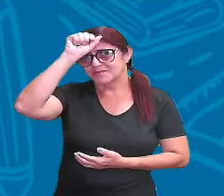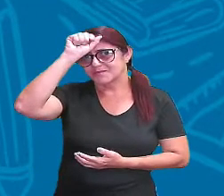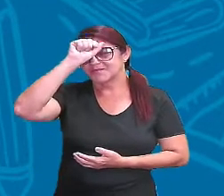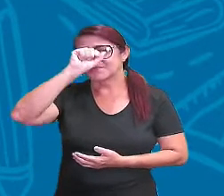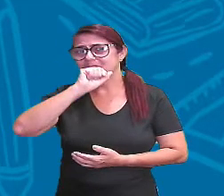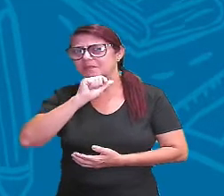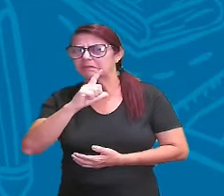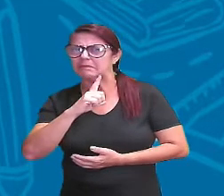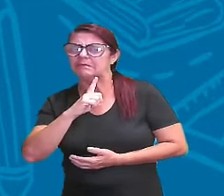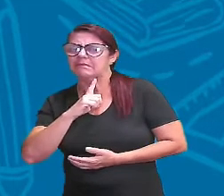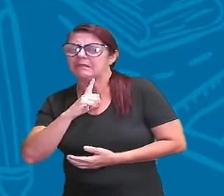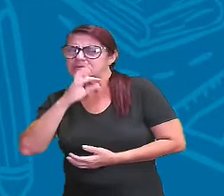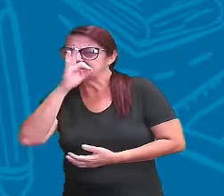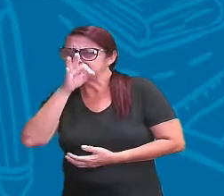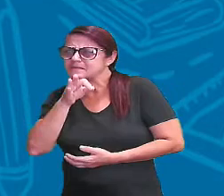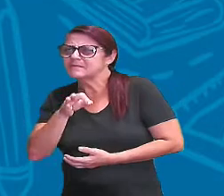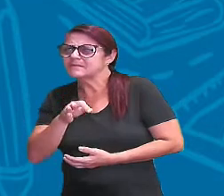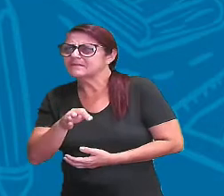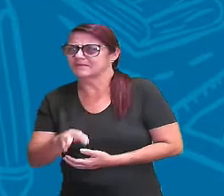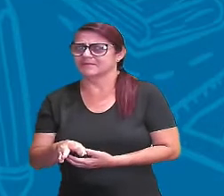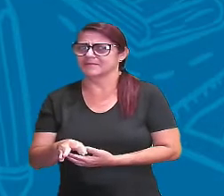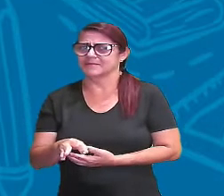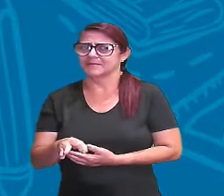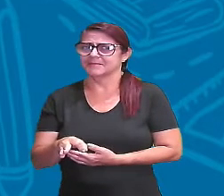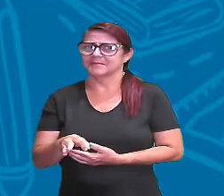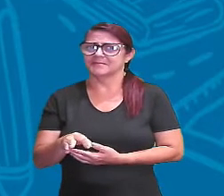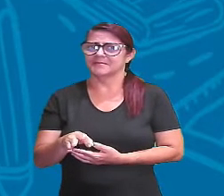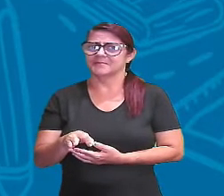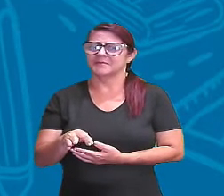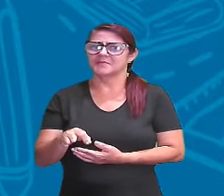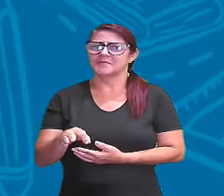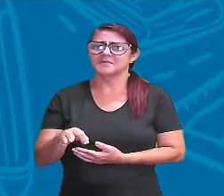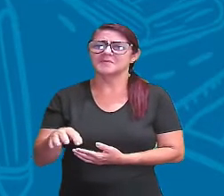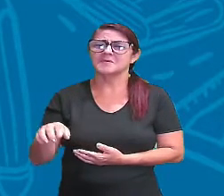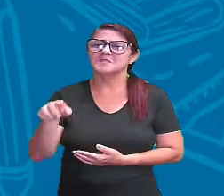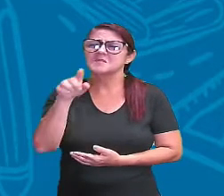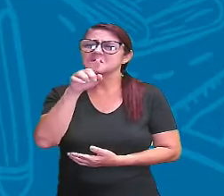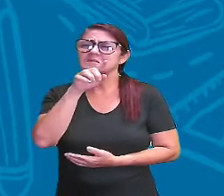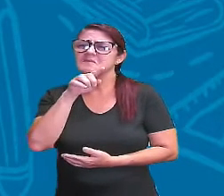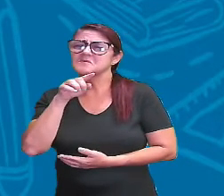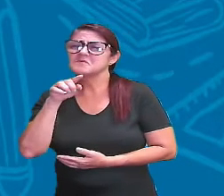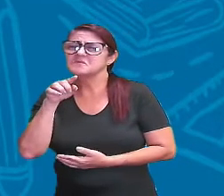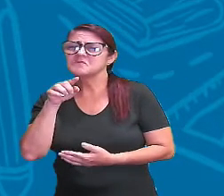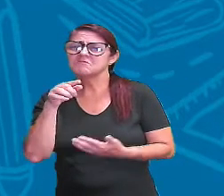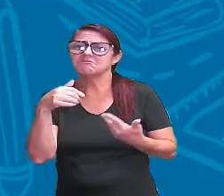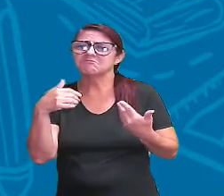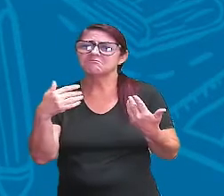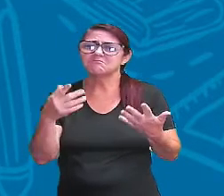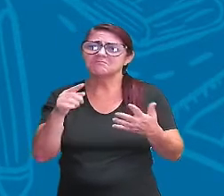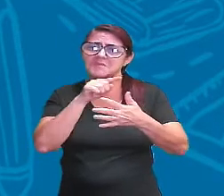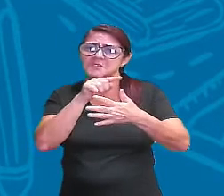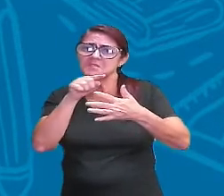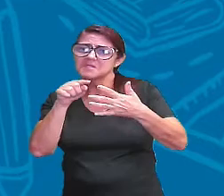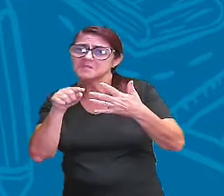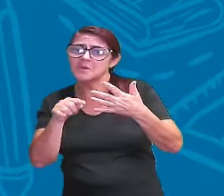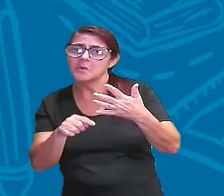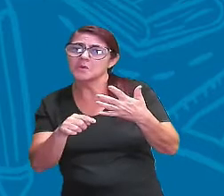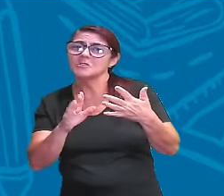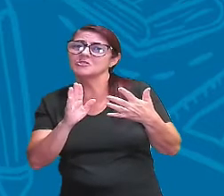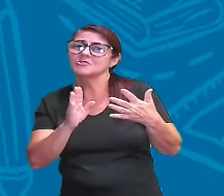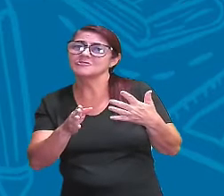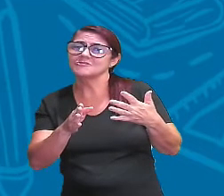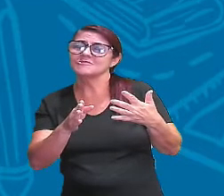e eu tenho certeza que algum desses contos aqui vocês